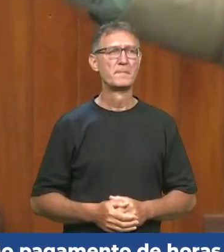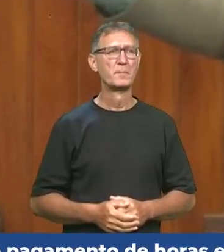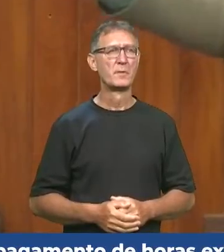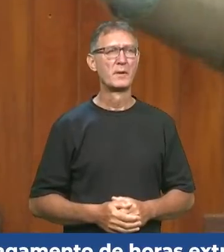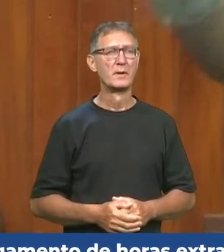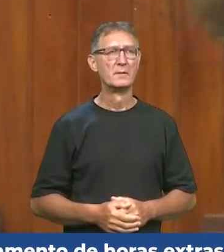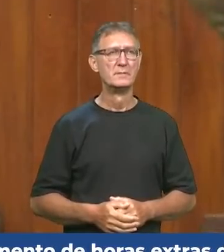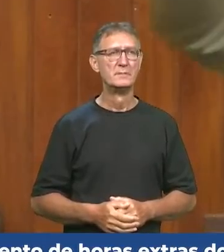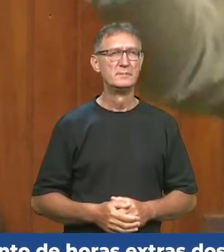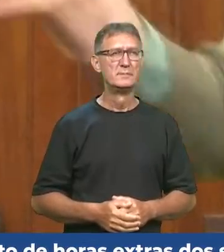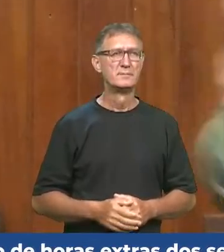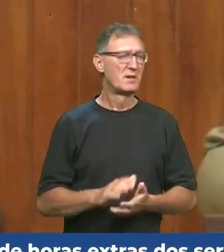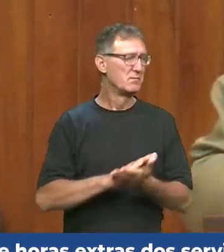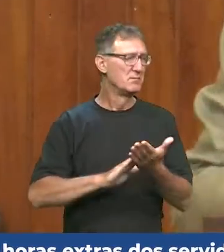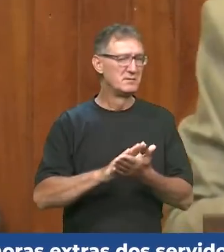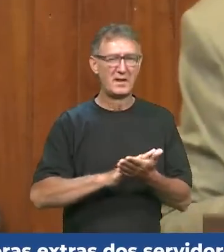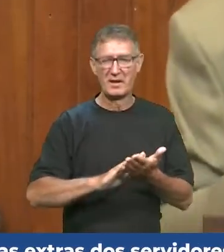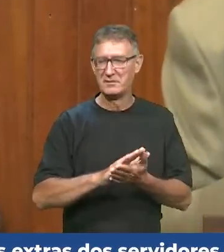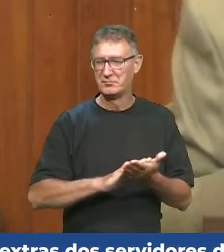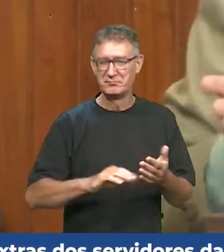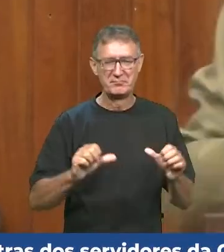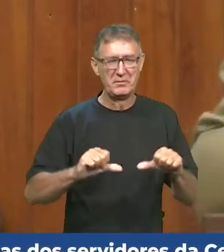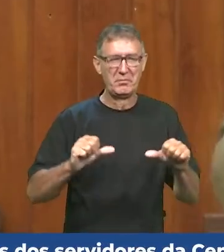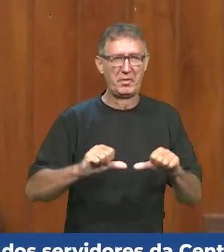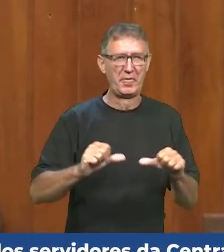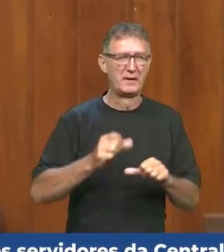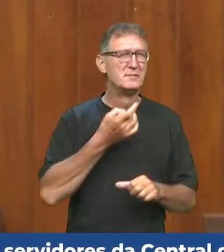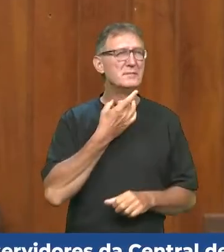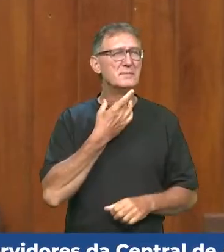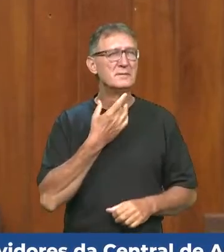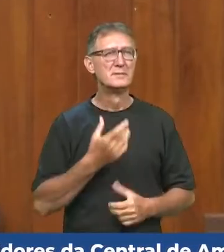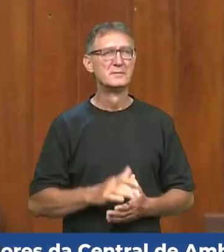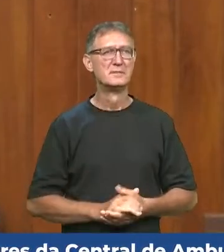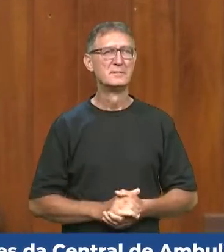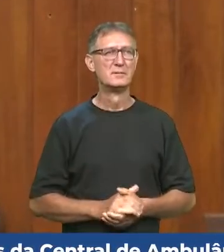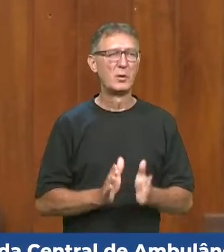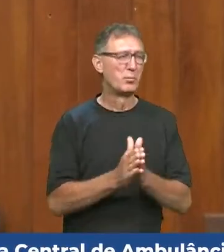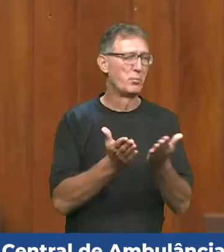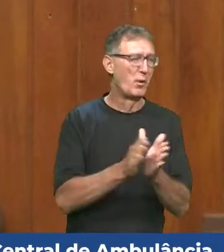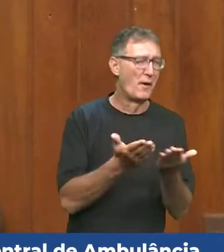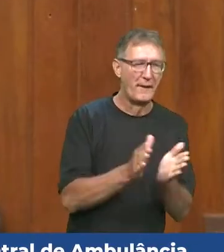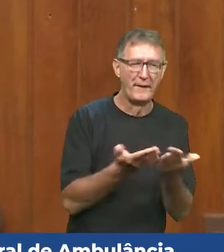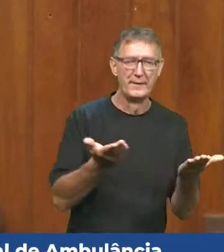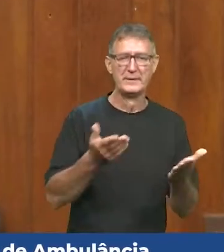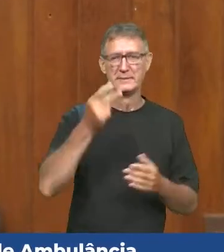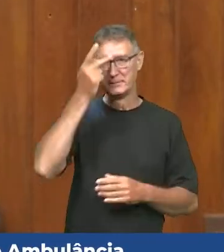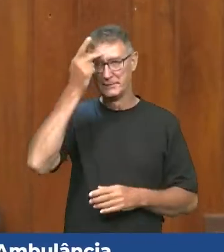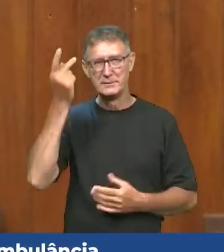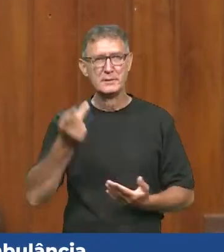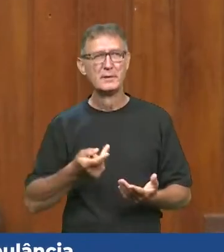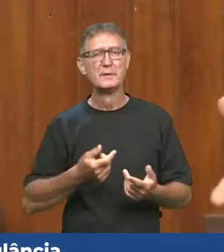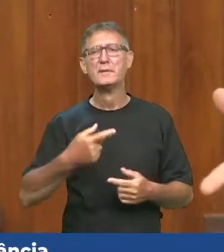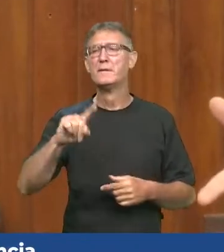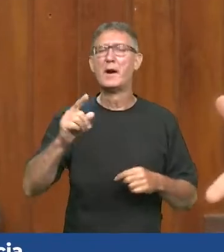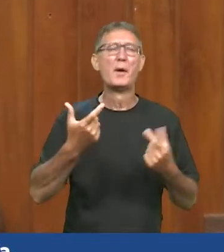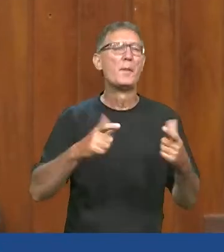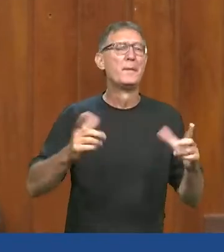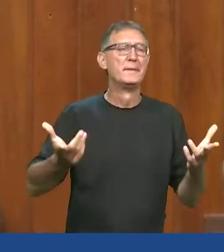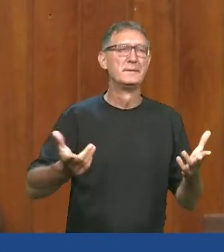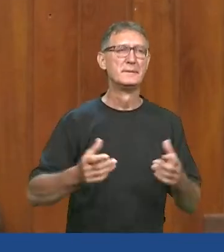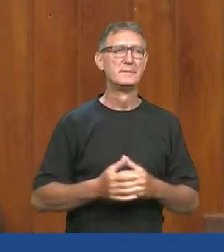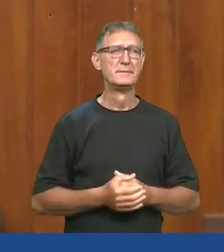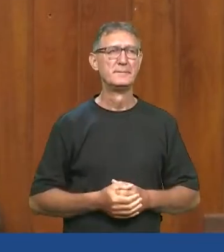funciona, presidente, nada funciona, então principalmente o pobre, aquele que não tem condições, ele recorre a quem, vereador agente federal Júnior